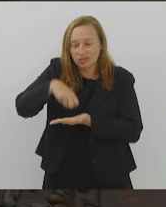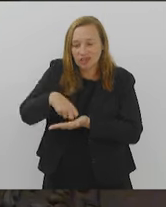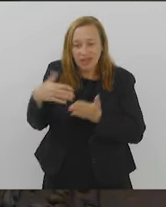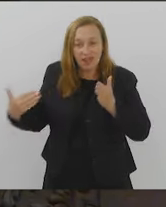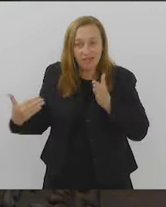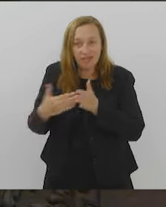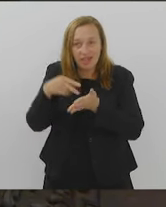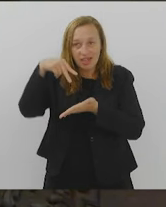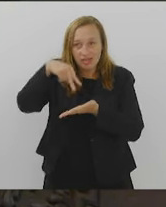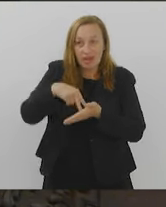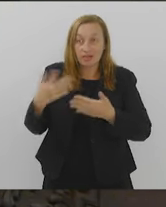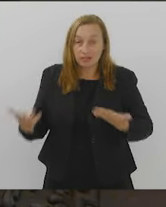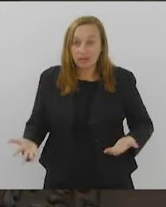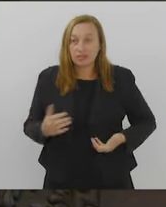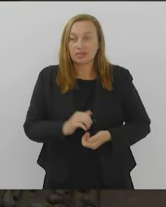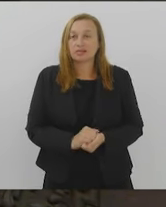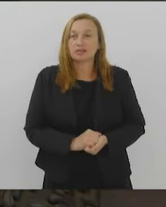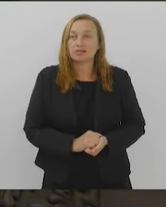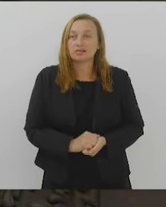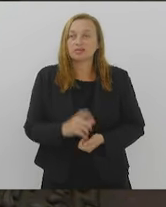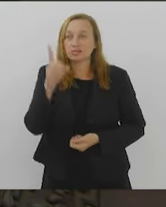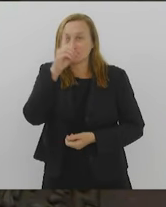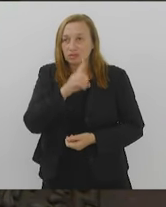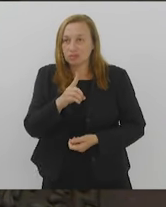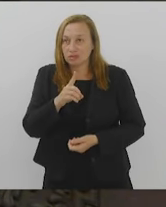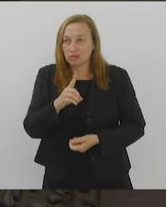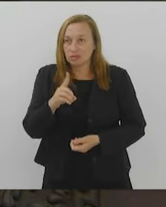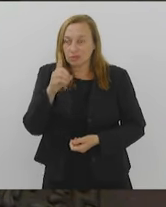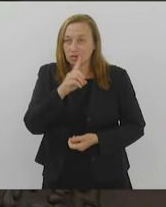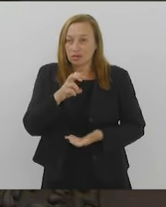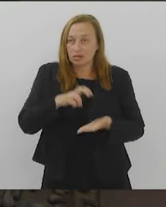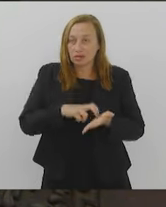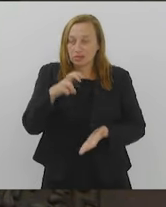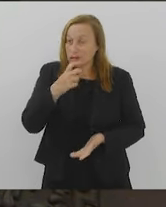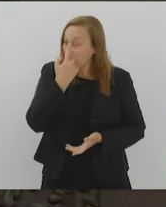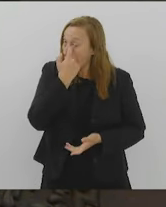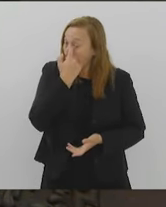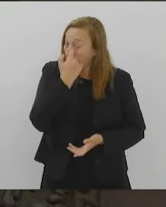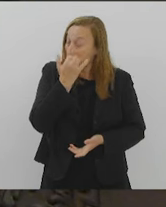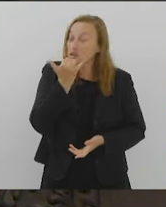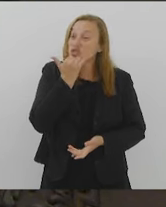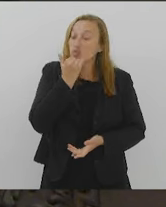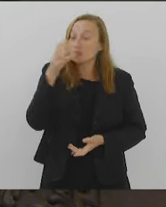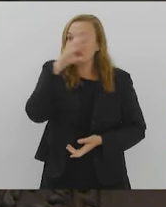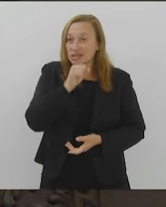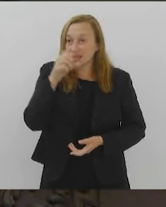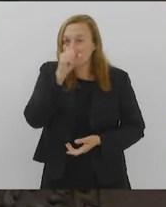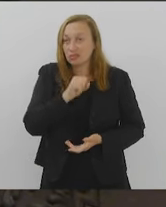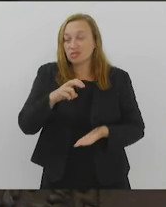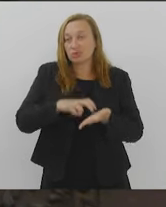terra. Isso domingo pela manhã, ou sábado pela manhã, dia 22.